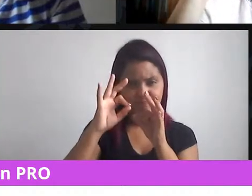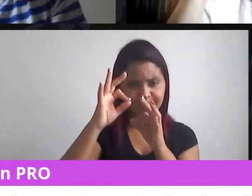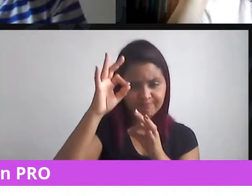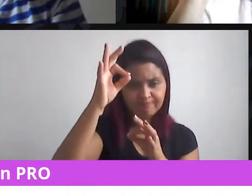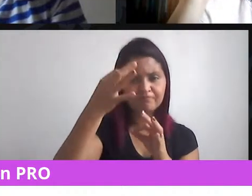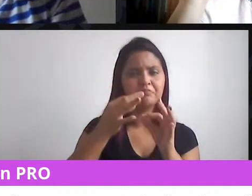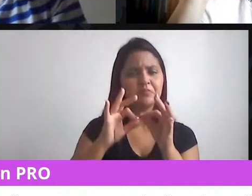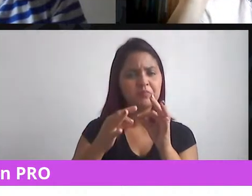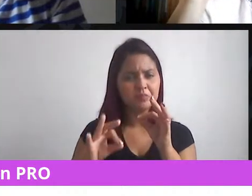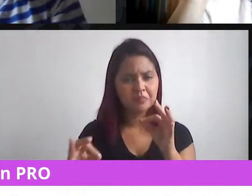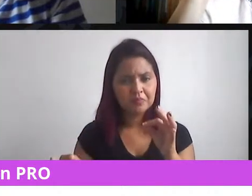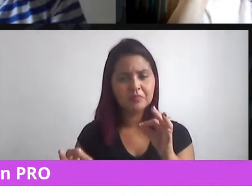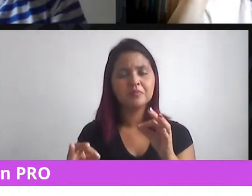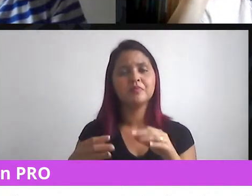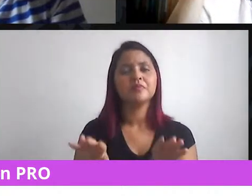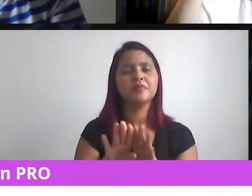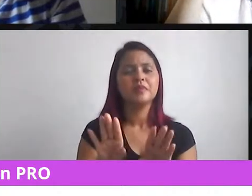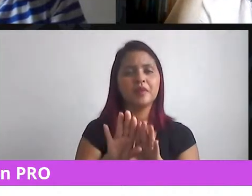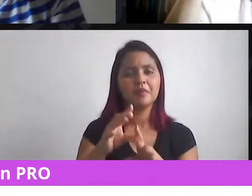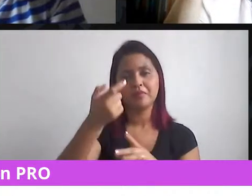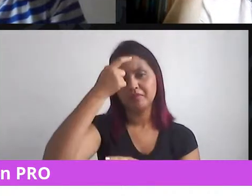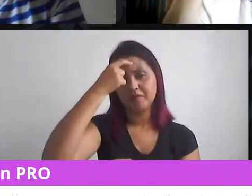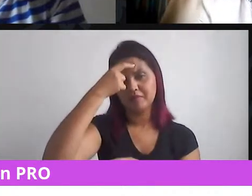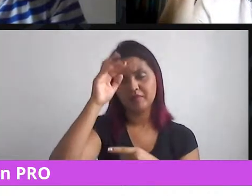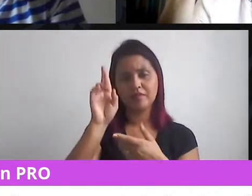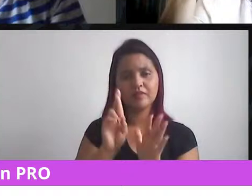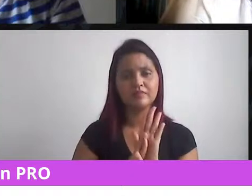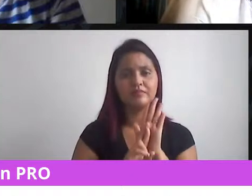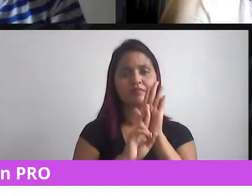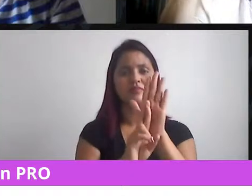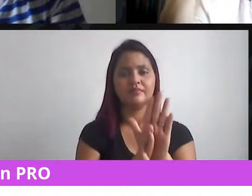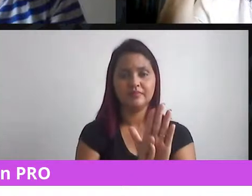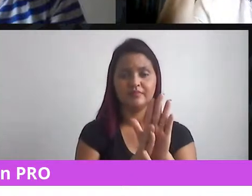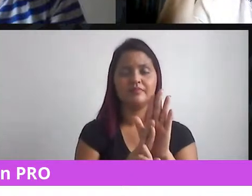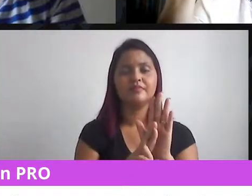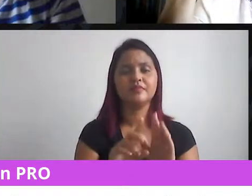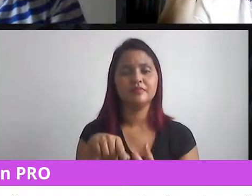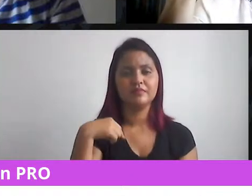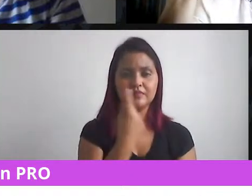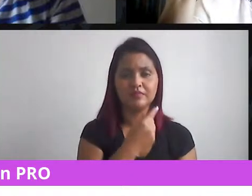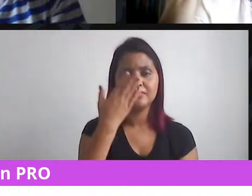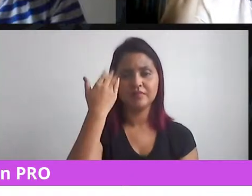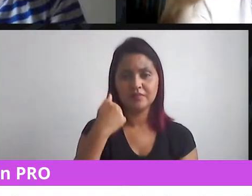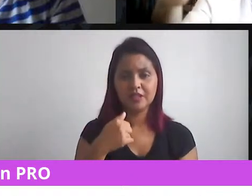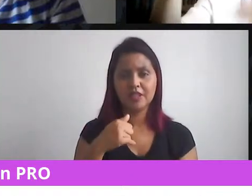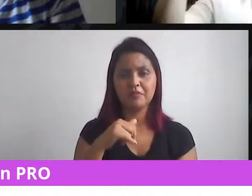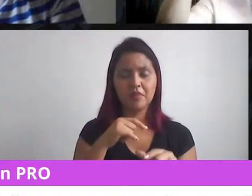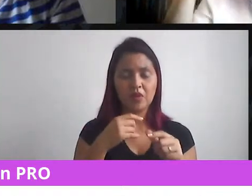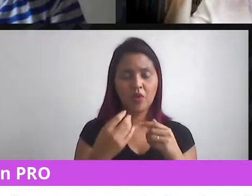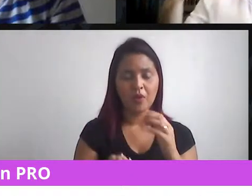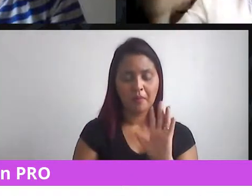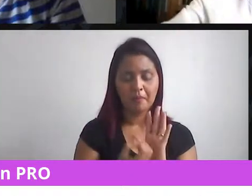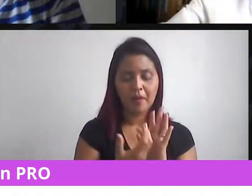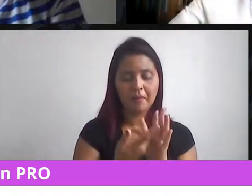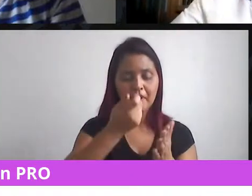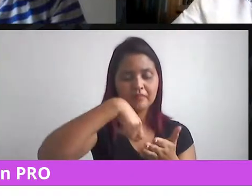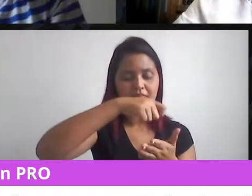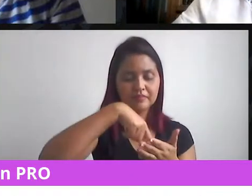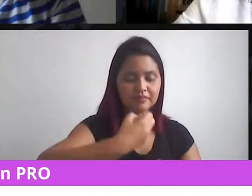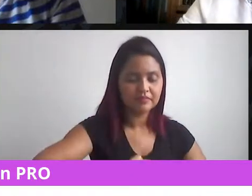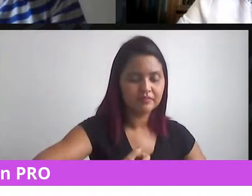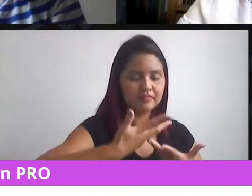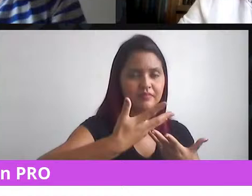da representação, né? Nós só sabemos realmente trabalhar um texto quando nós conseguimos representá-lo,